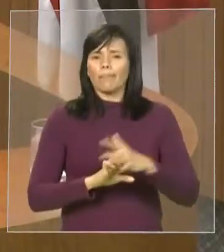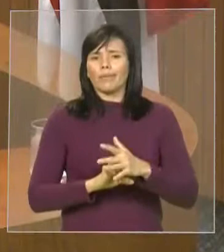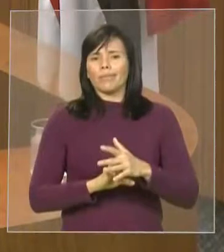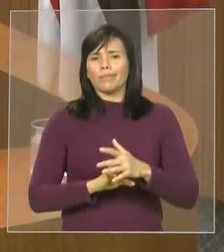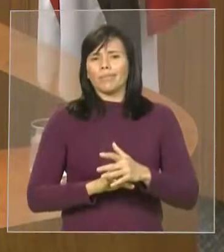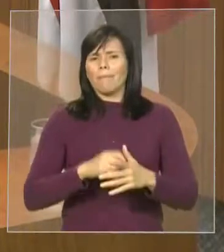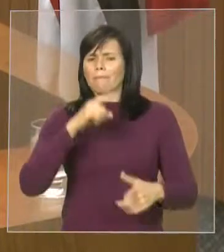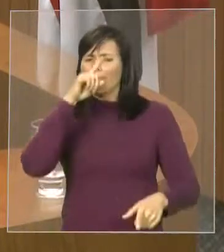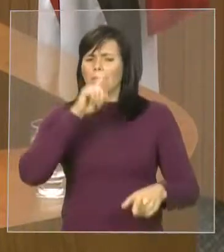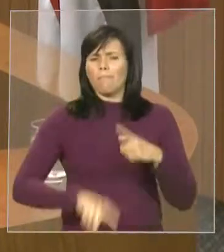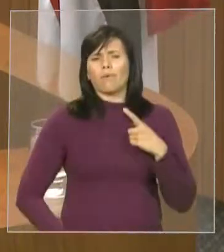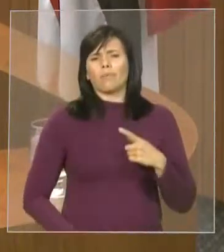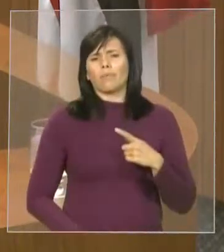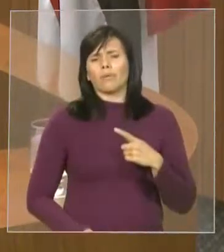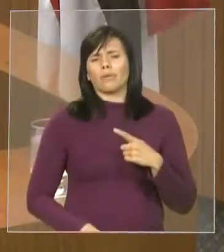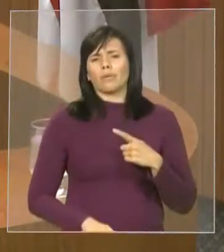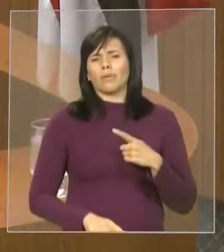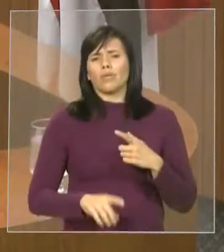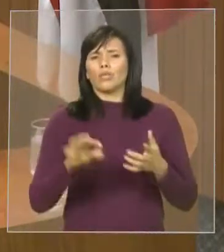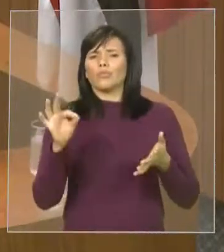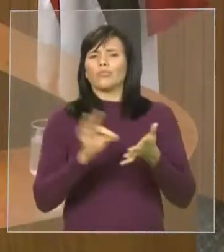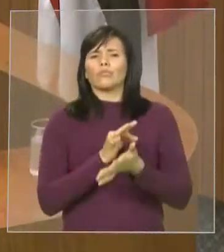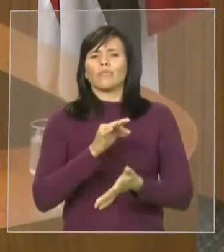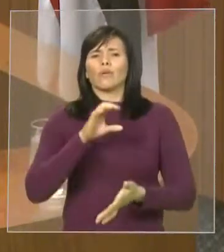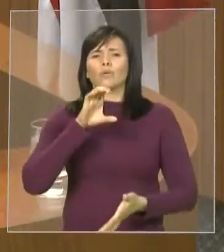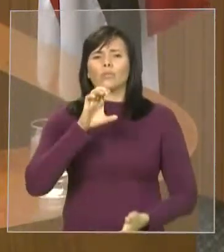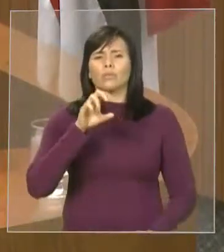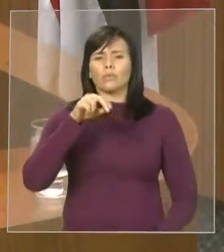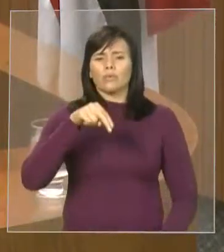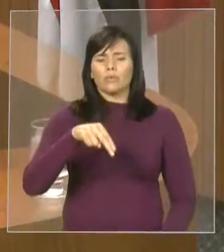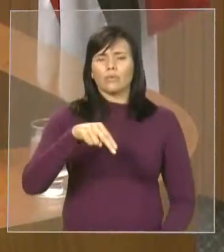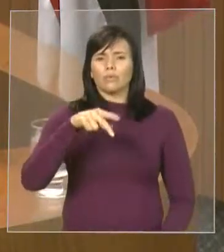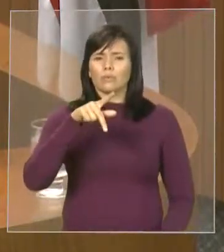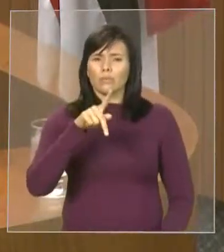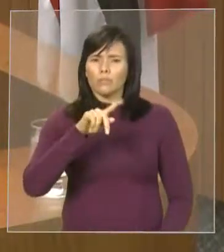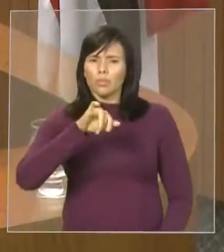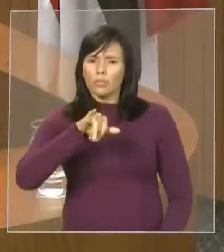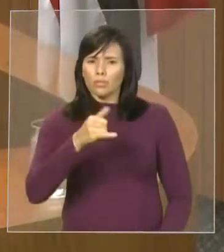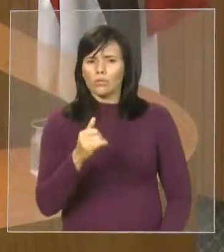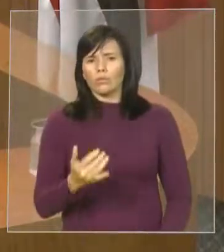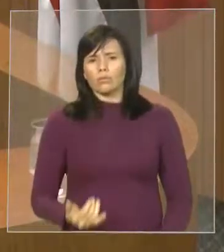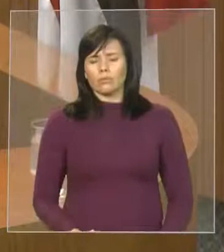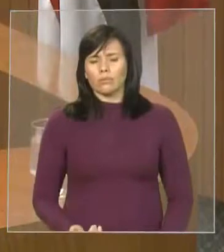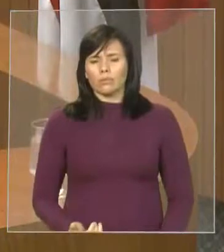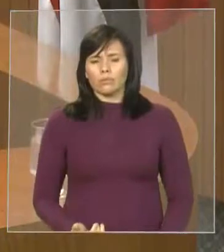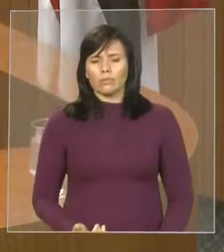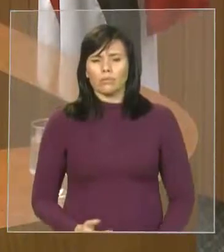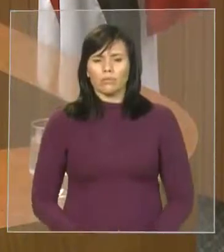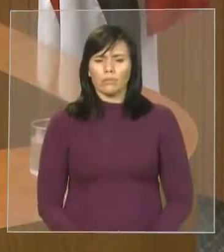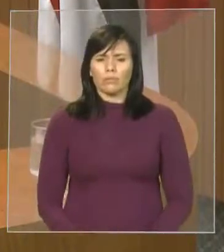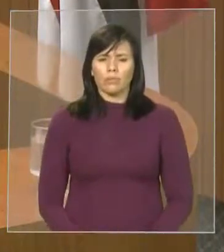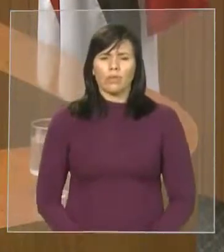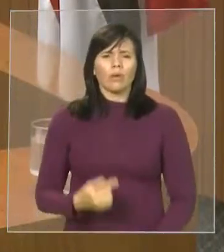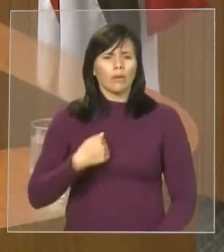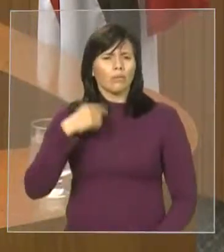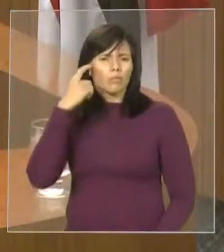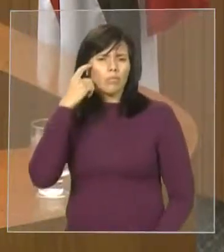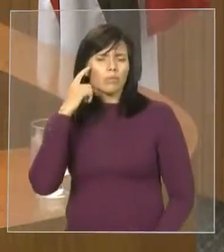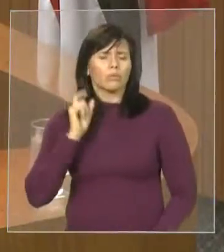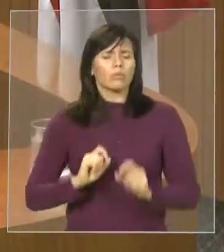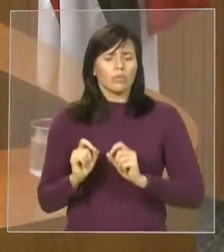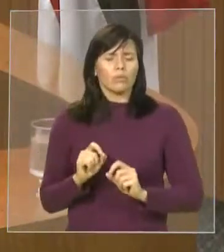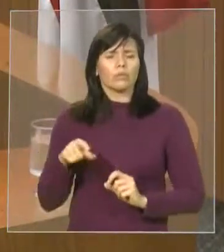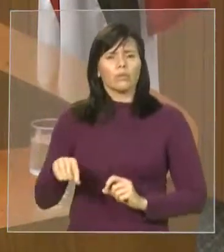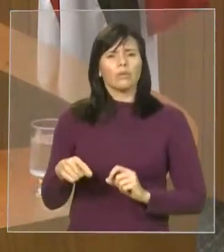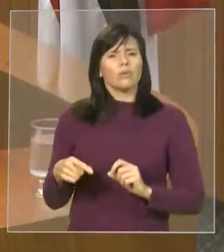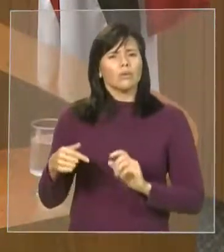vamos fazer? Aprovar a urgência de um projeto que deve ter a participação da Associação Comercial do